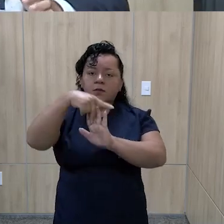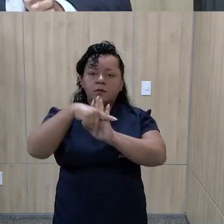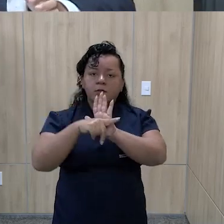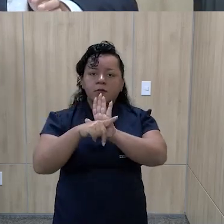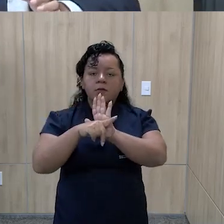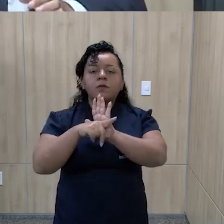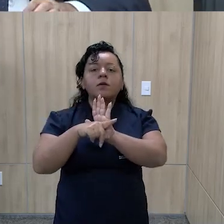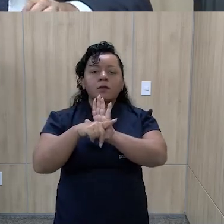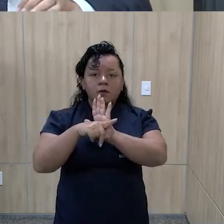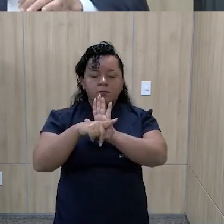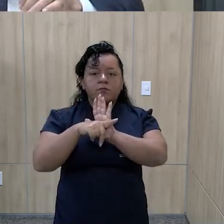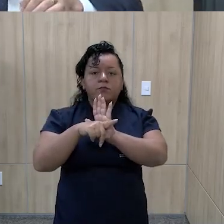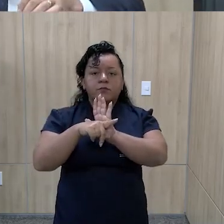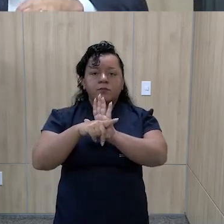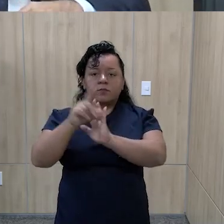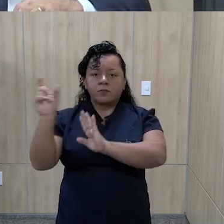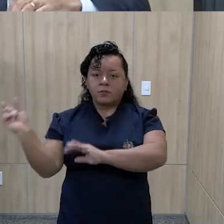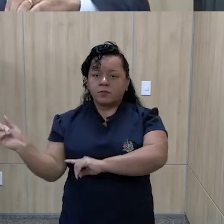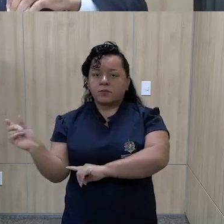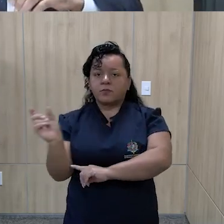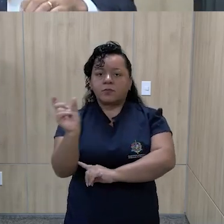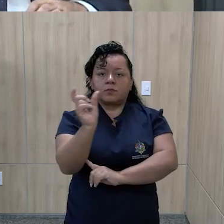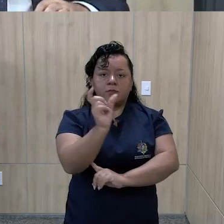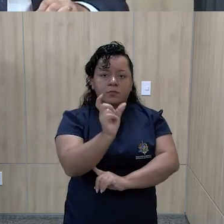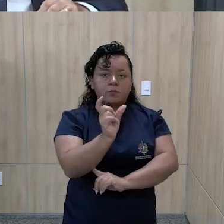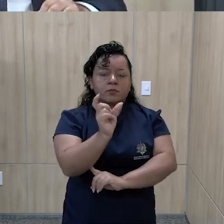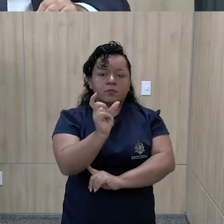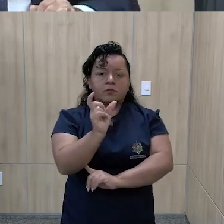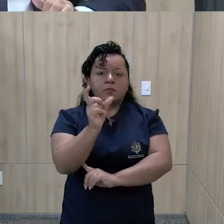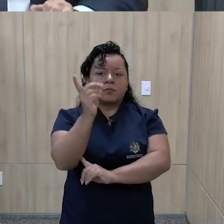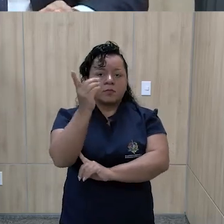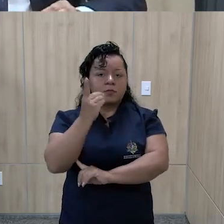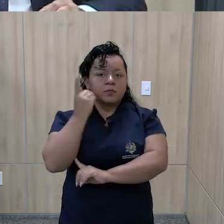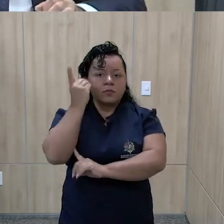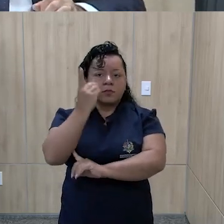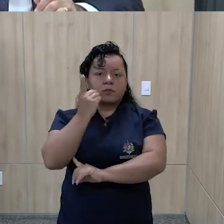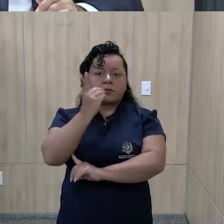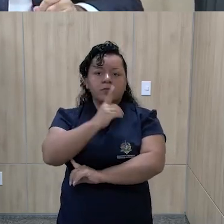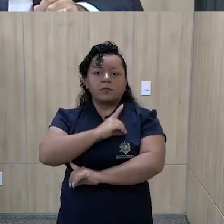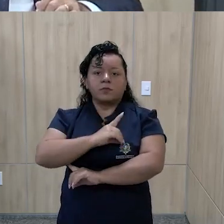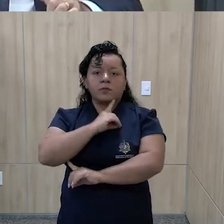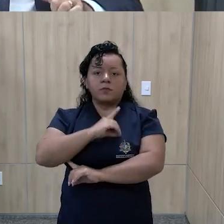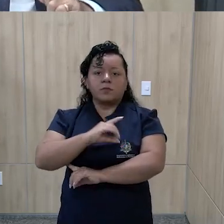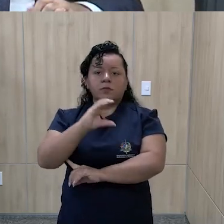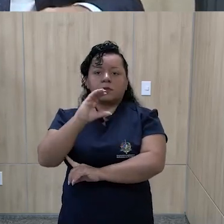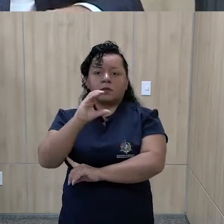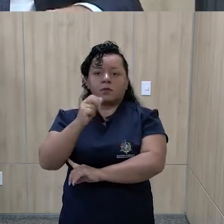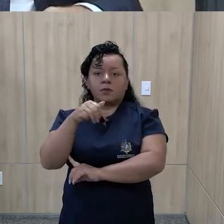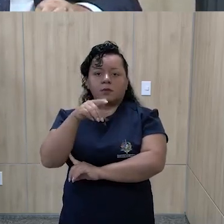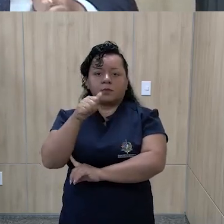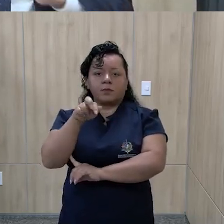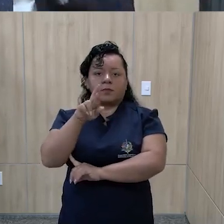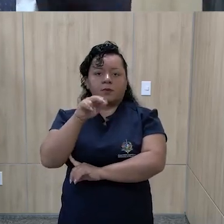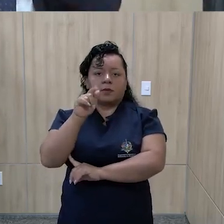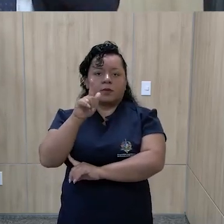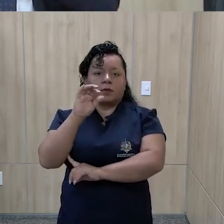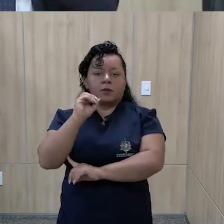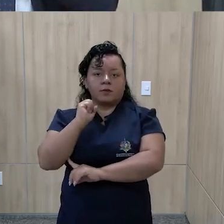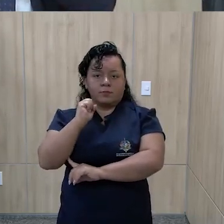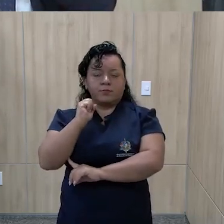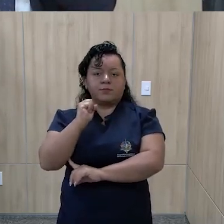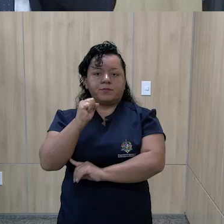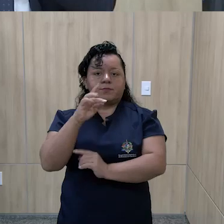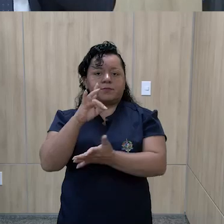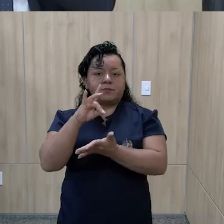projeto com a palavra do deputado delegado Camargo autor do projeto na verdade senhor presidente